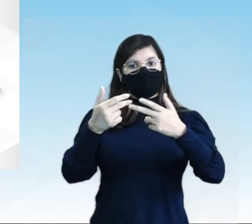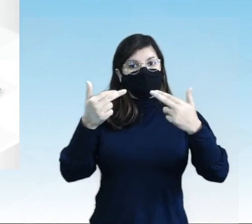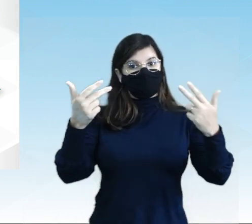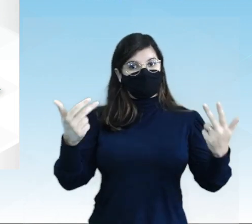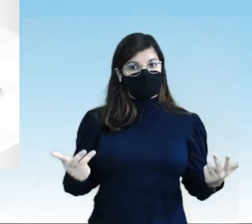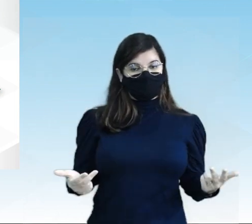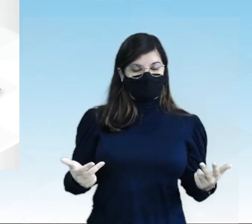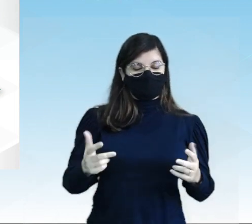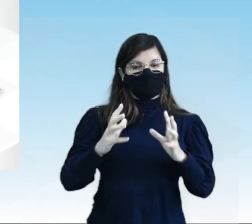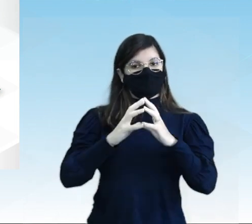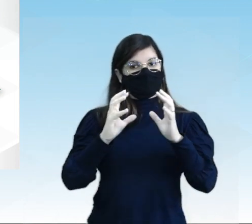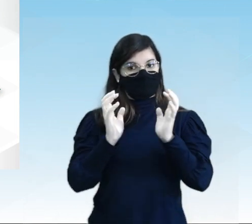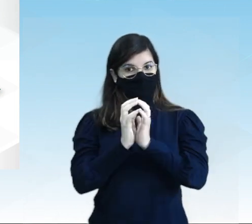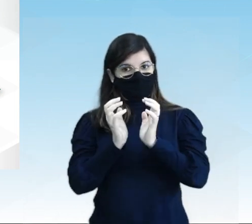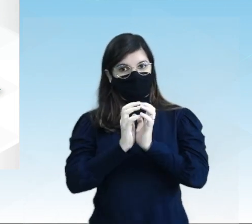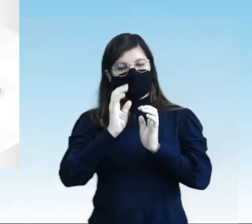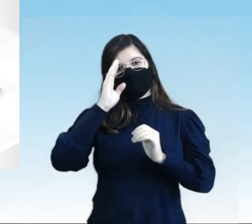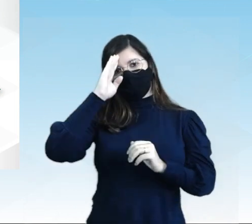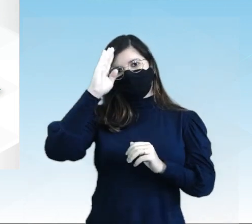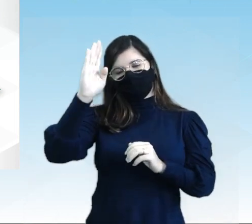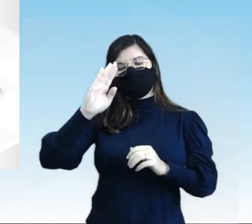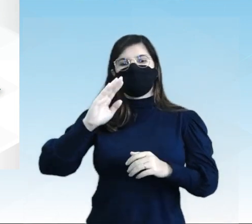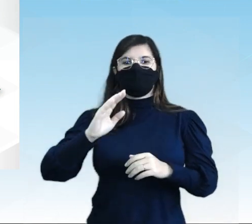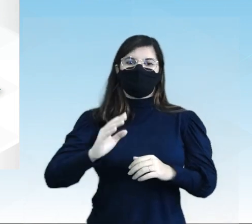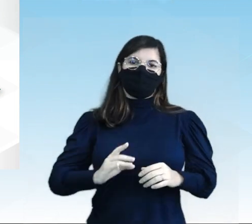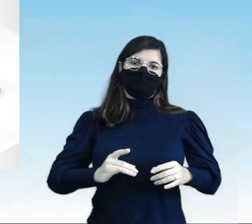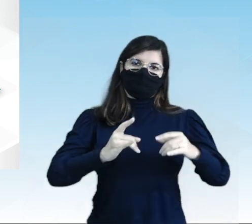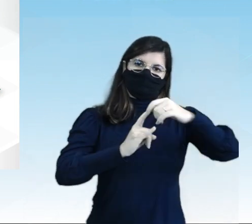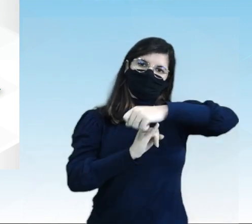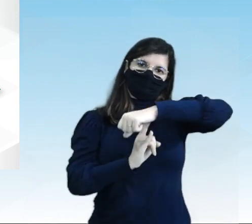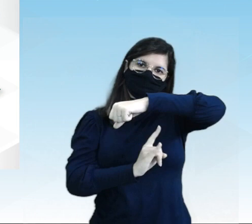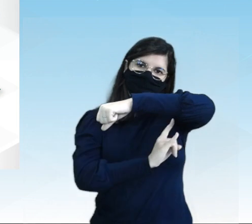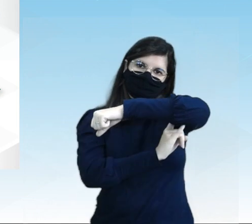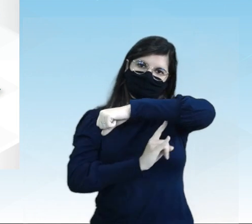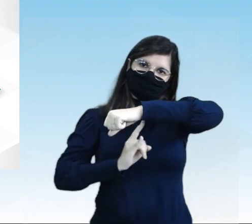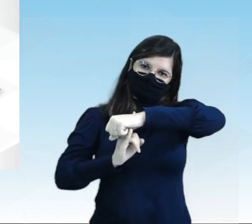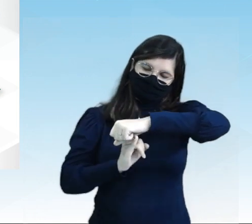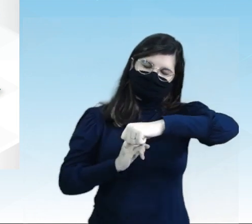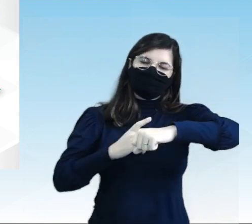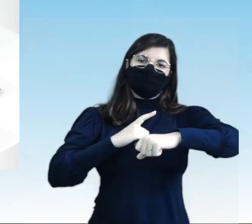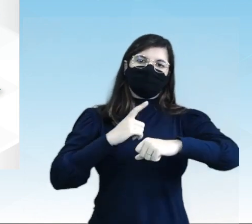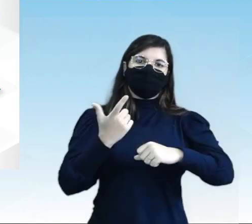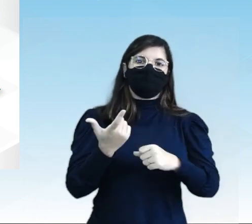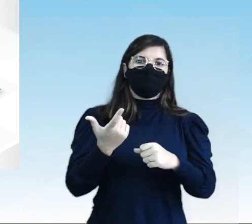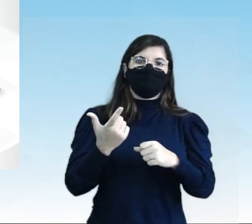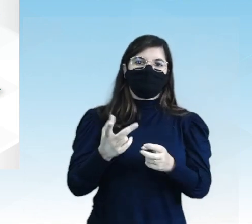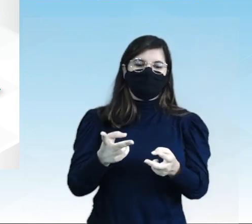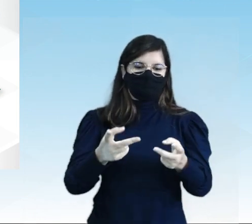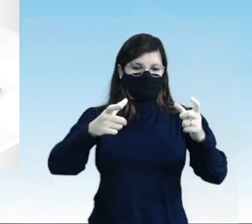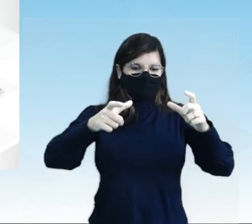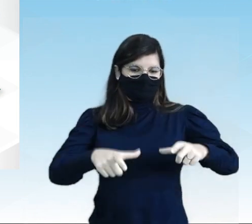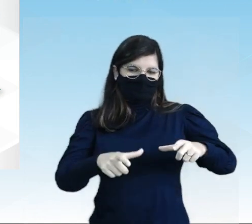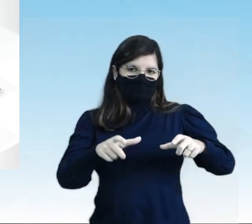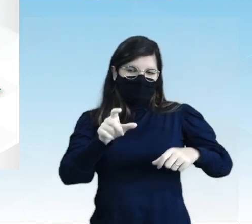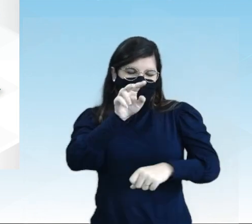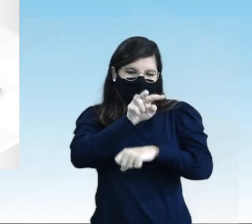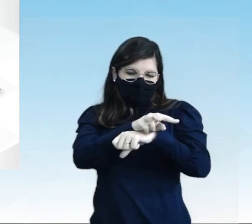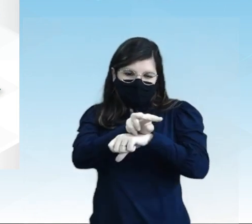a Recife principalmente construções de Pontes né na sala vai trazer o primeiro Observatório